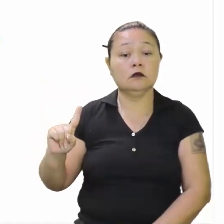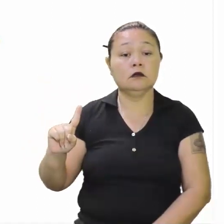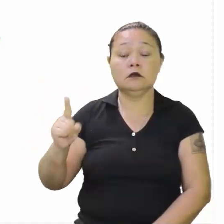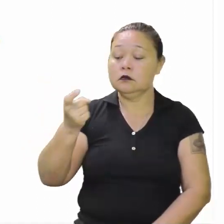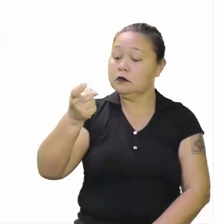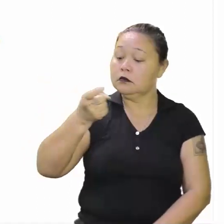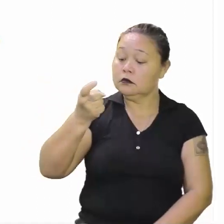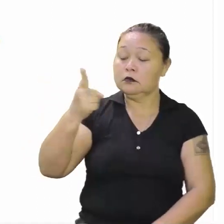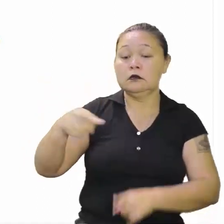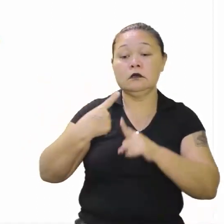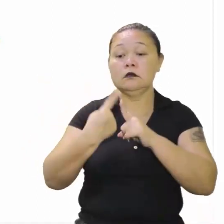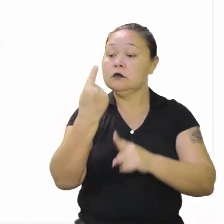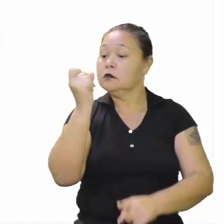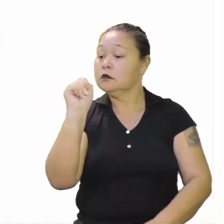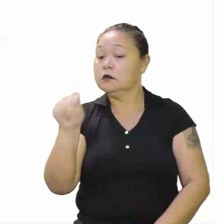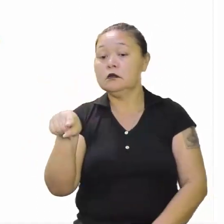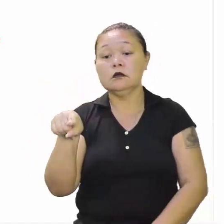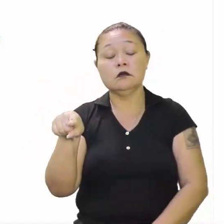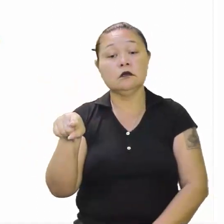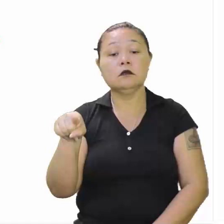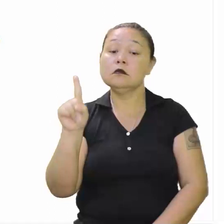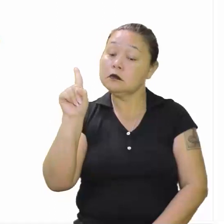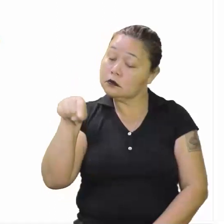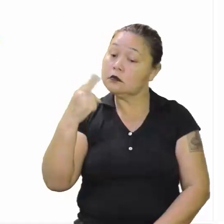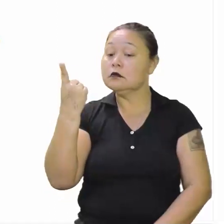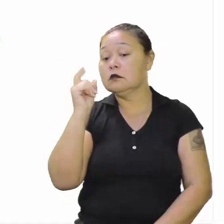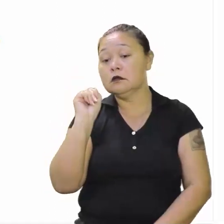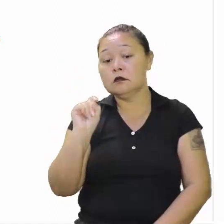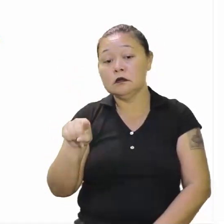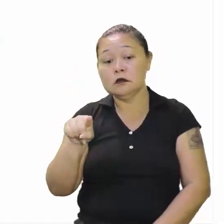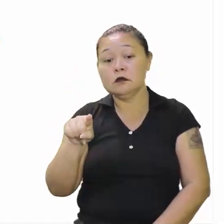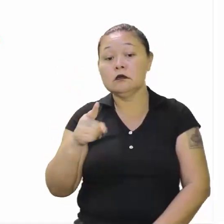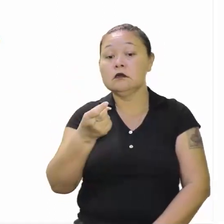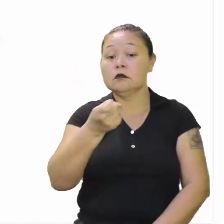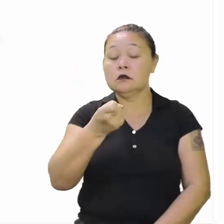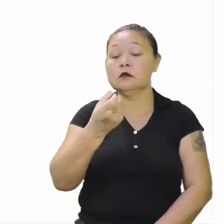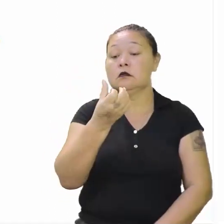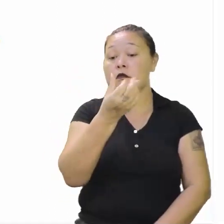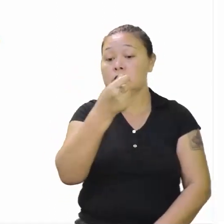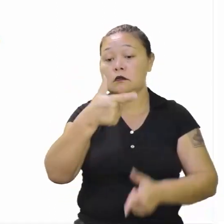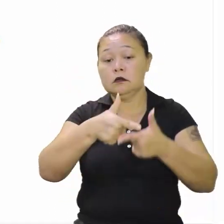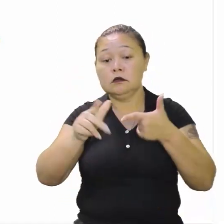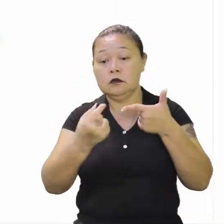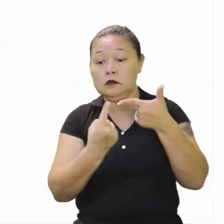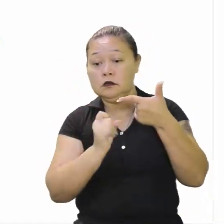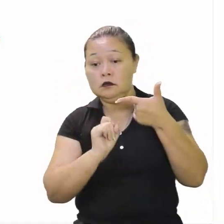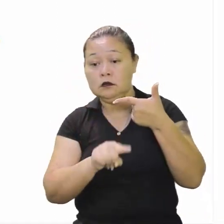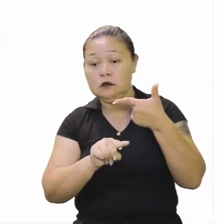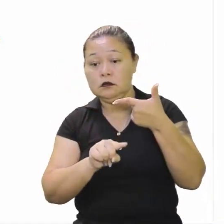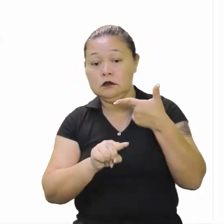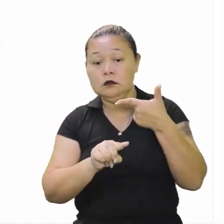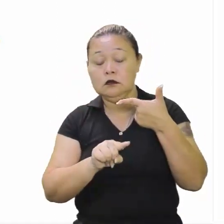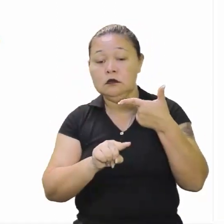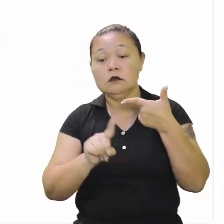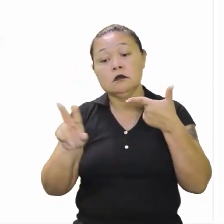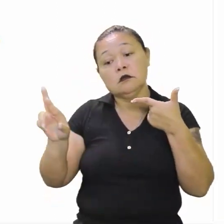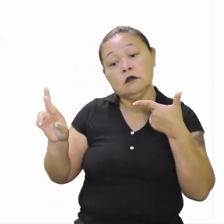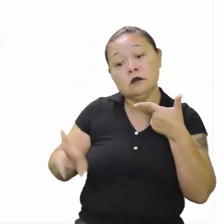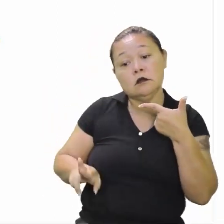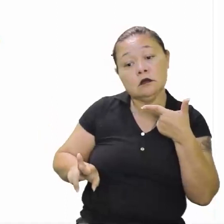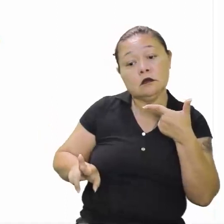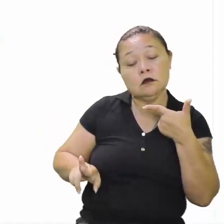x vezes 1000, 1000. X será igual a 600 dividido por 1000, que vai me dar o